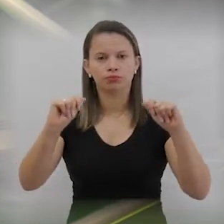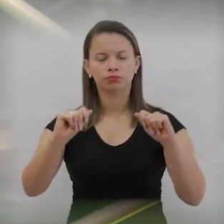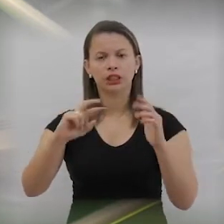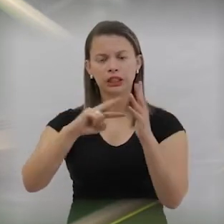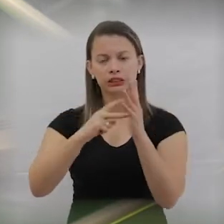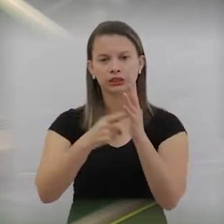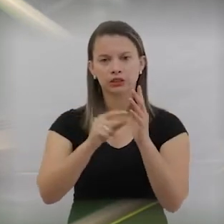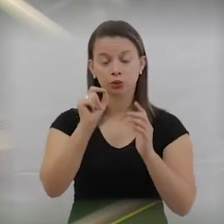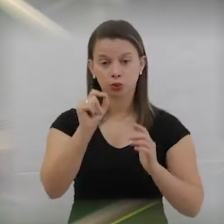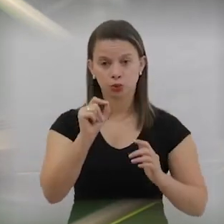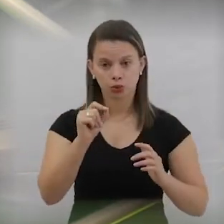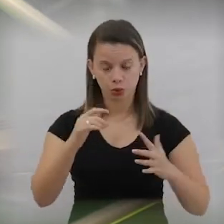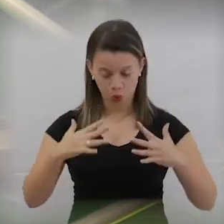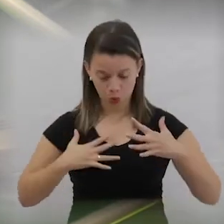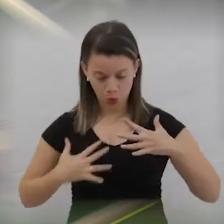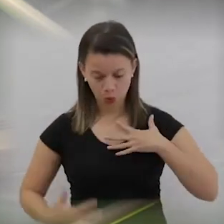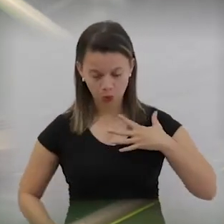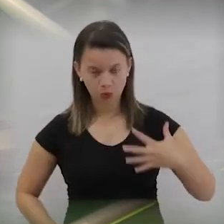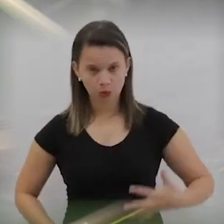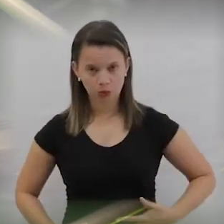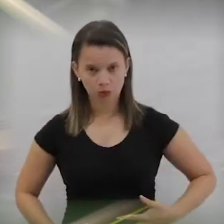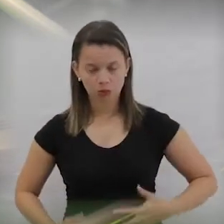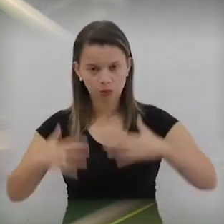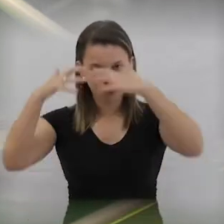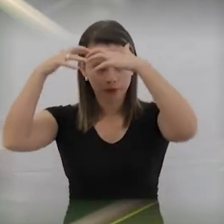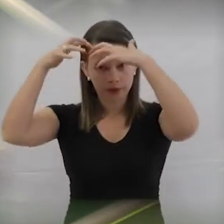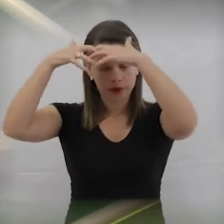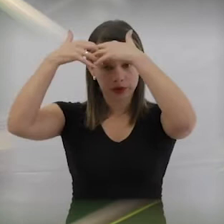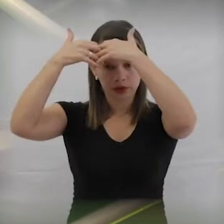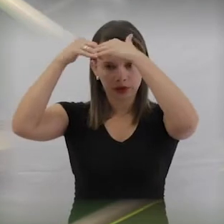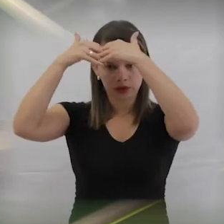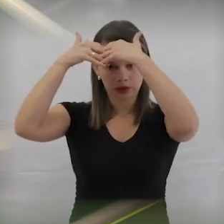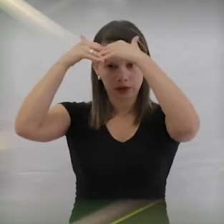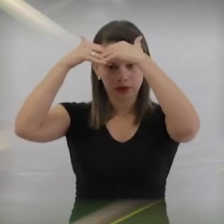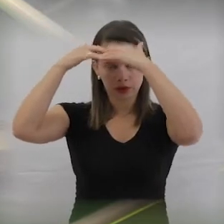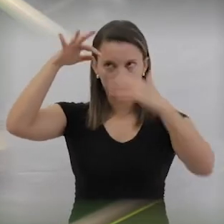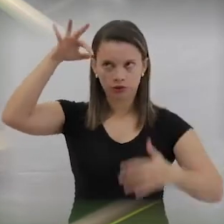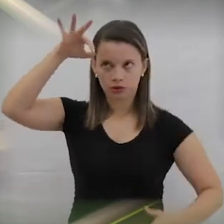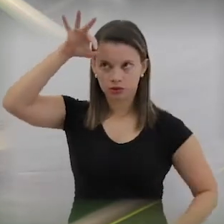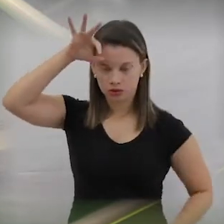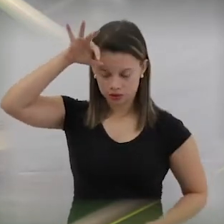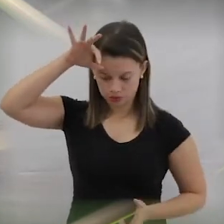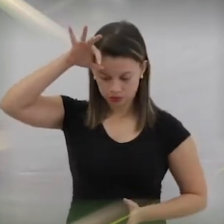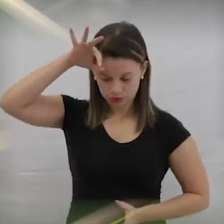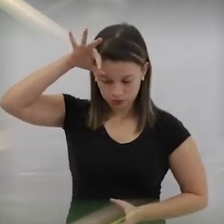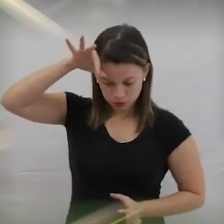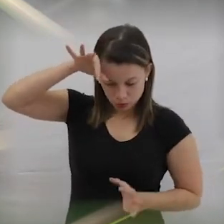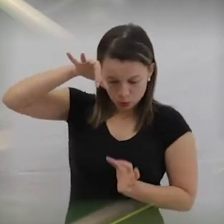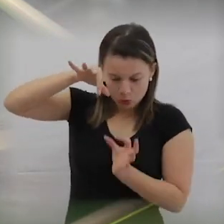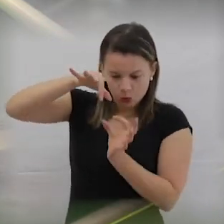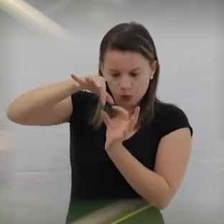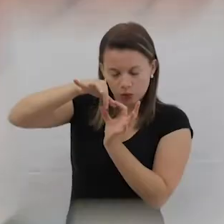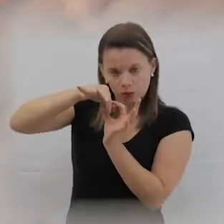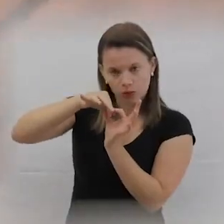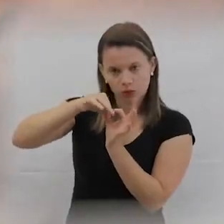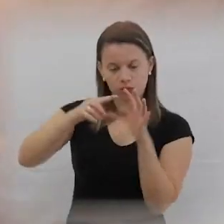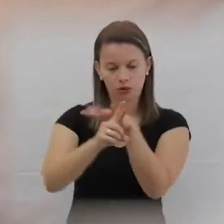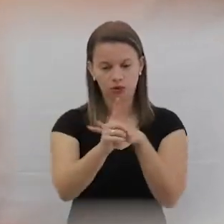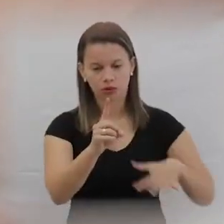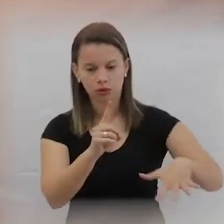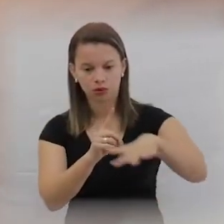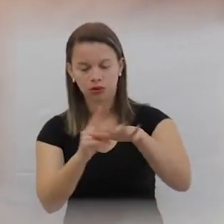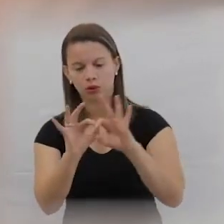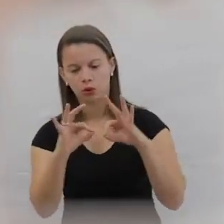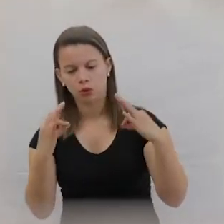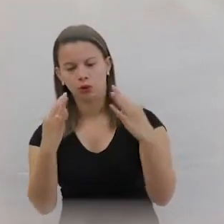relações entre o corpo, a mente e a área em que cada família, a área social em que cada família